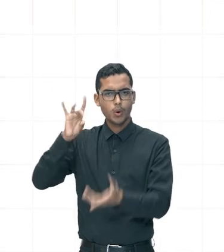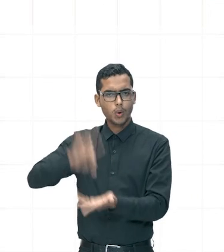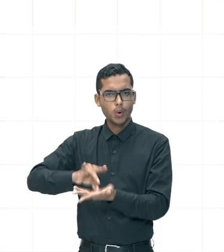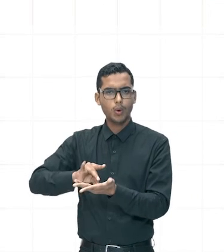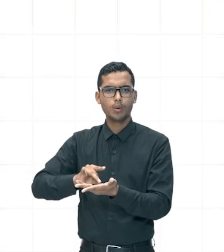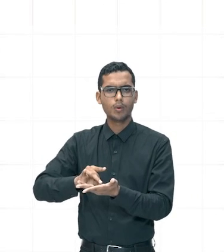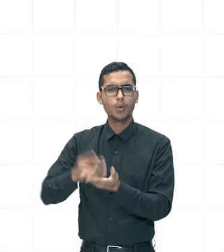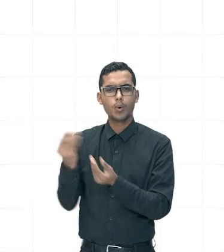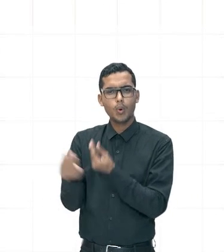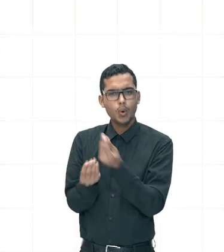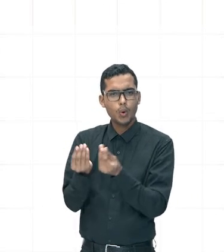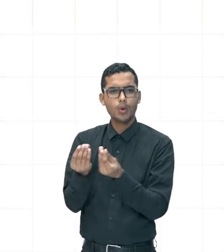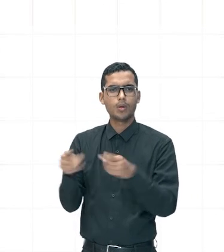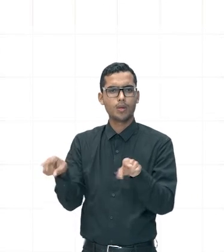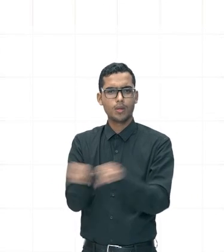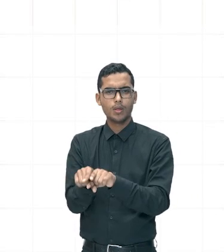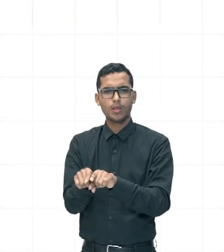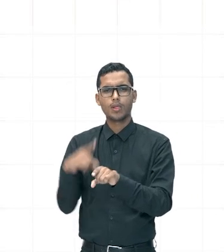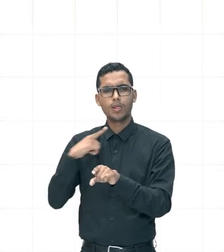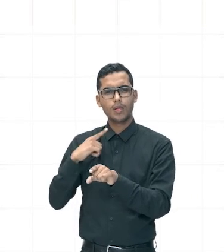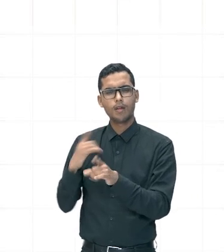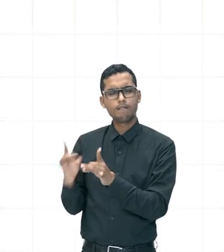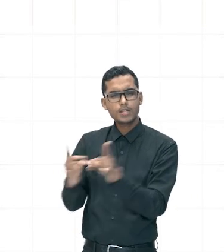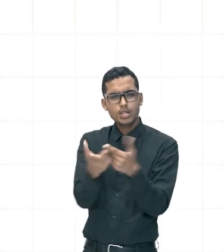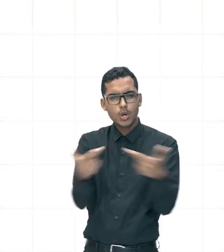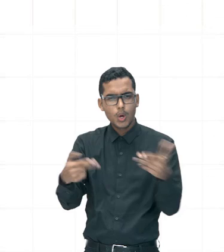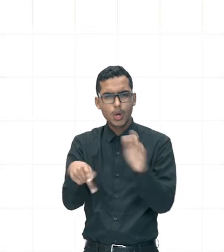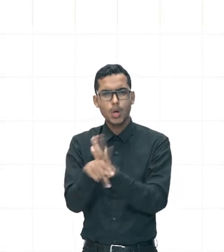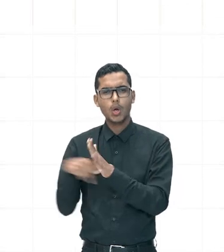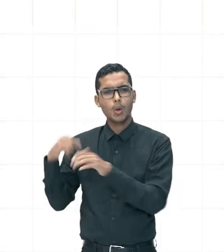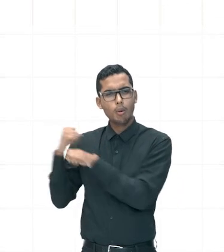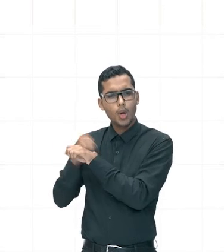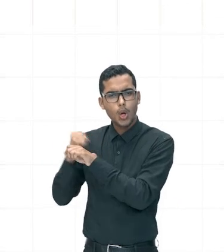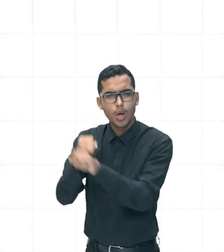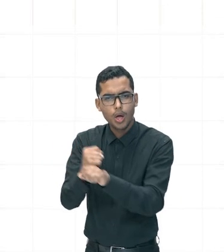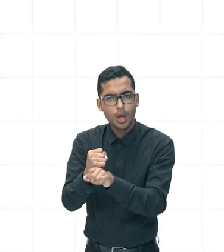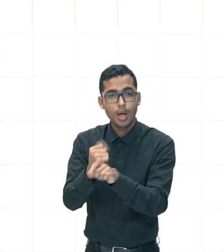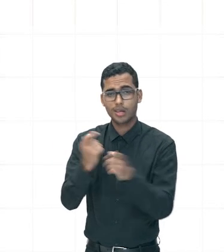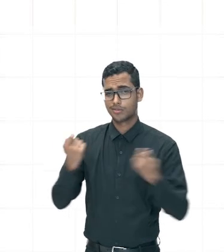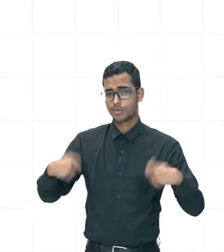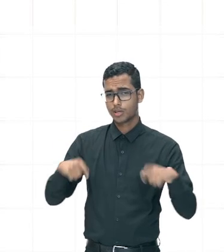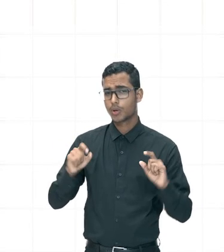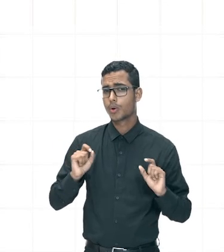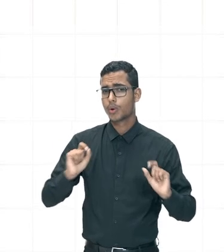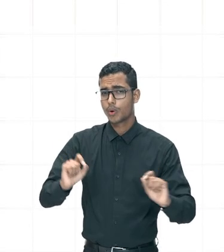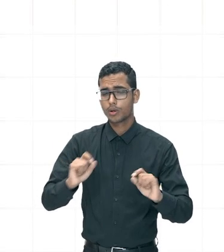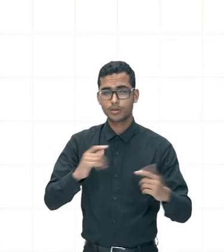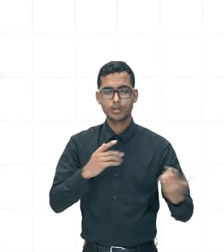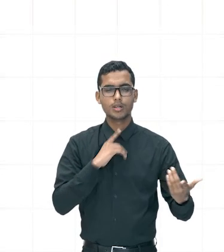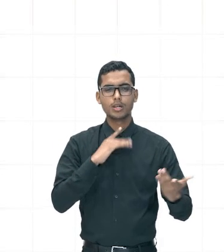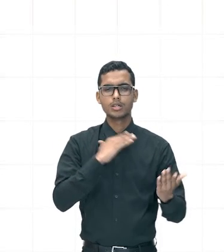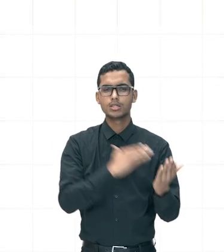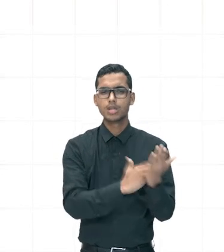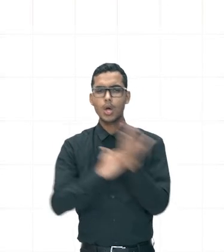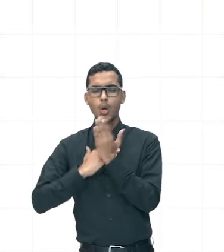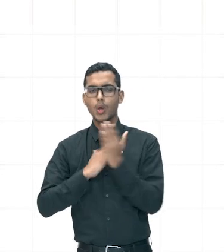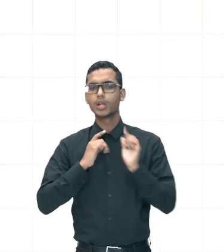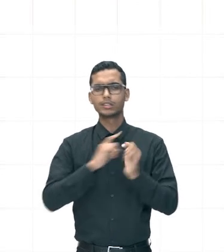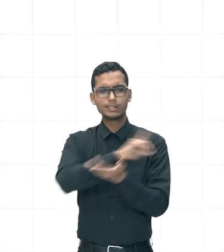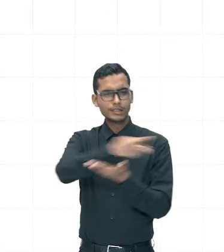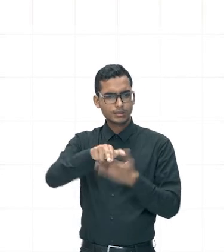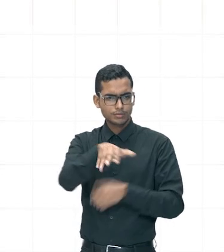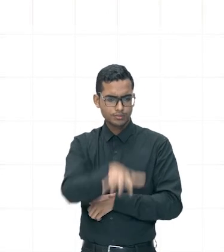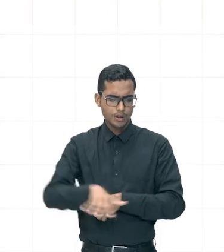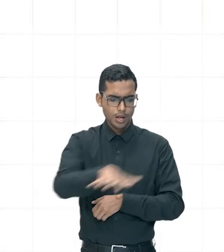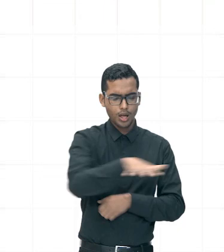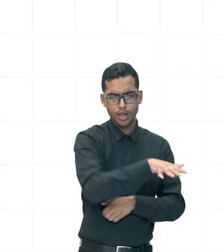comerciavam entre si há milhares de anos. Para isso, ele precisa da ajuda de diferentes áreas. Ele